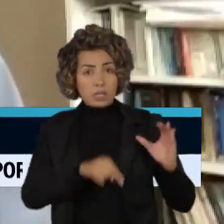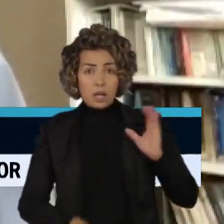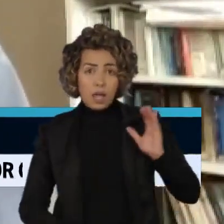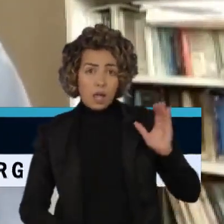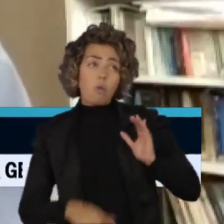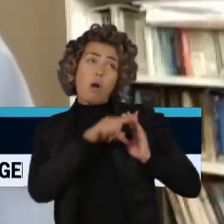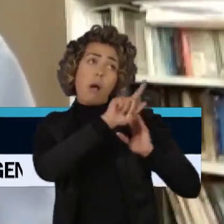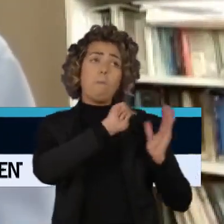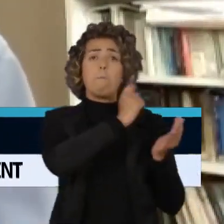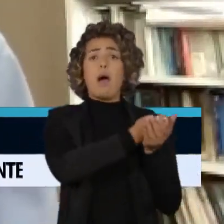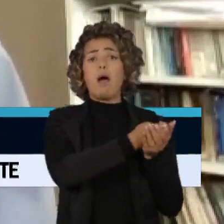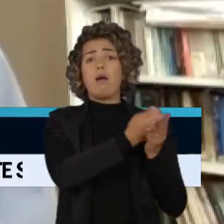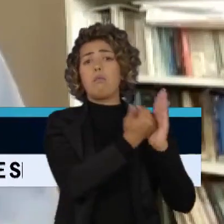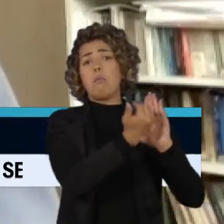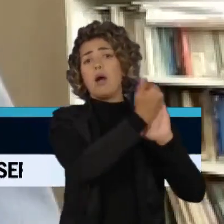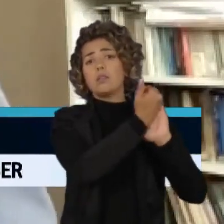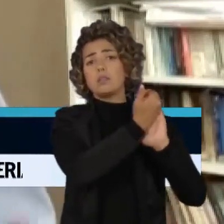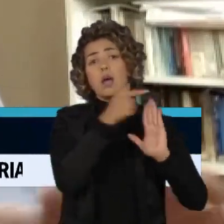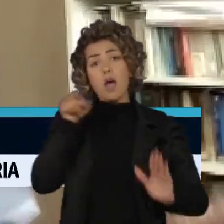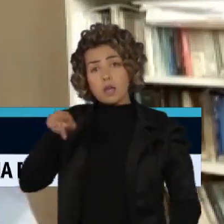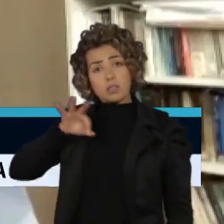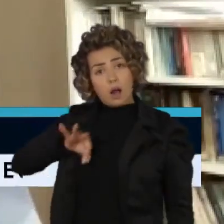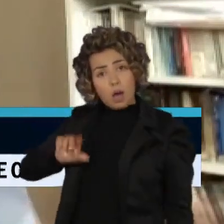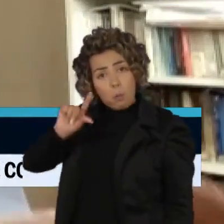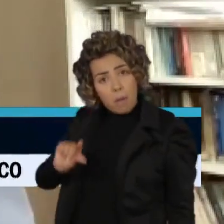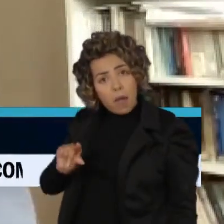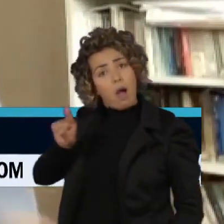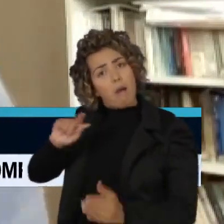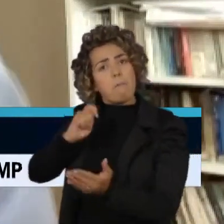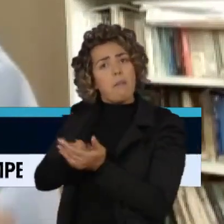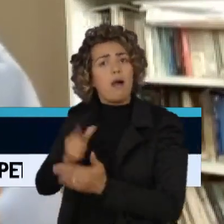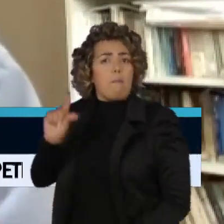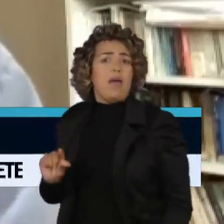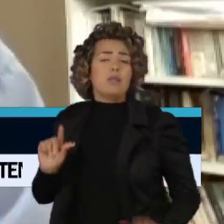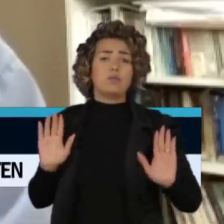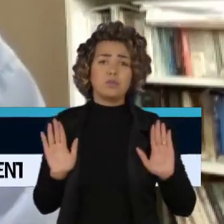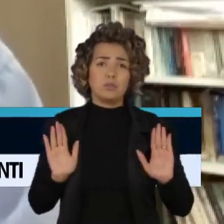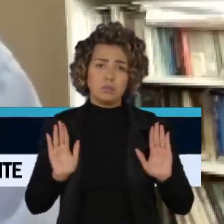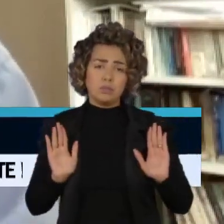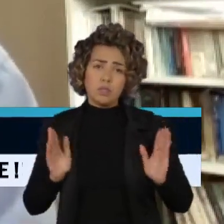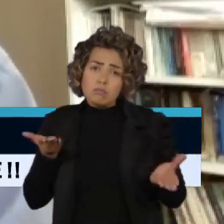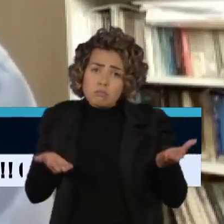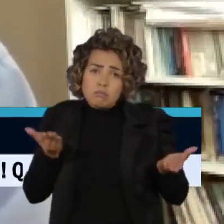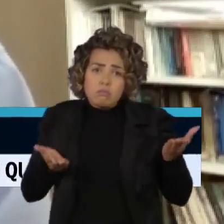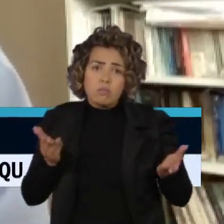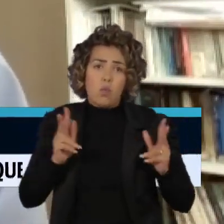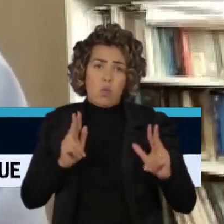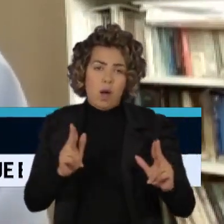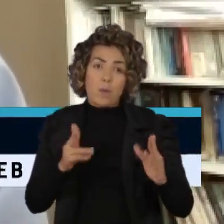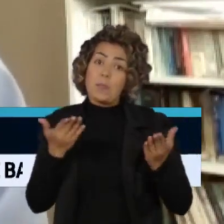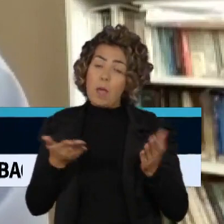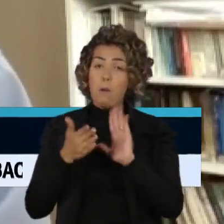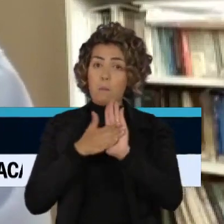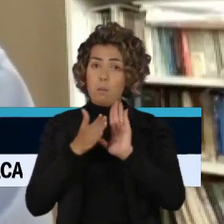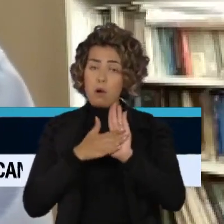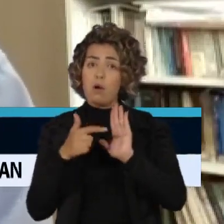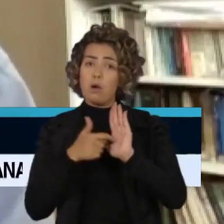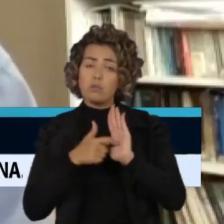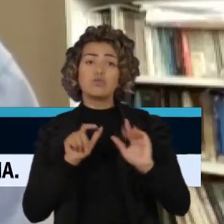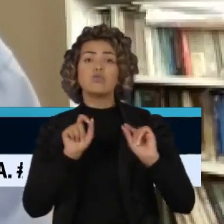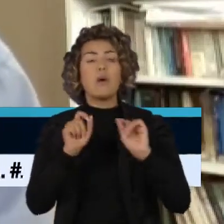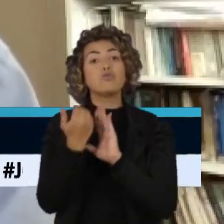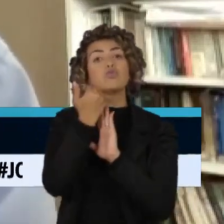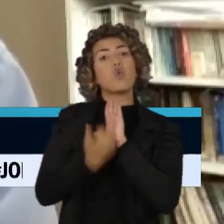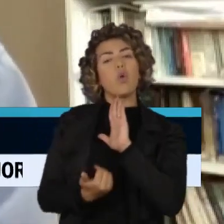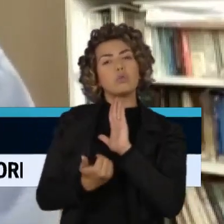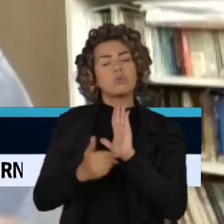quem temer ou regressiva quem tem menos paga menos né a proposta do cashback é a dificuldade